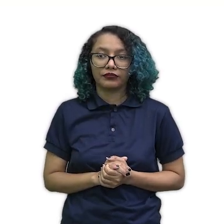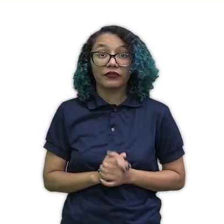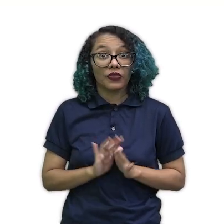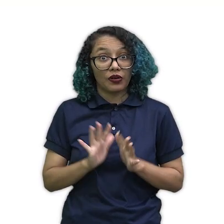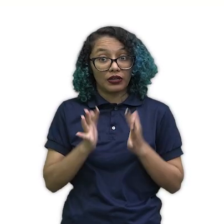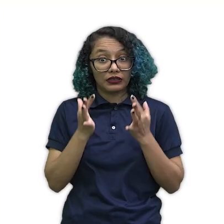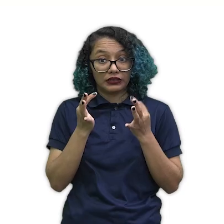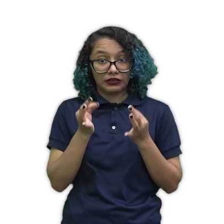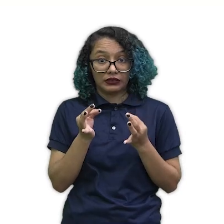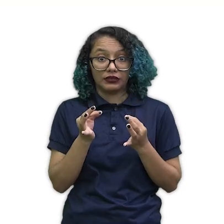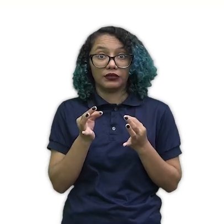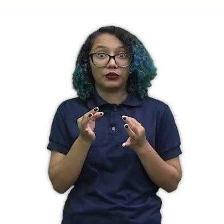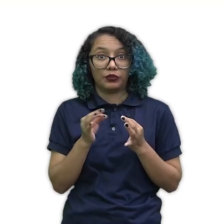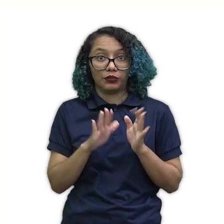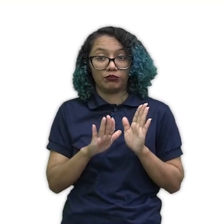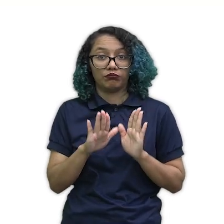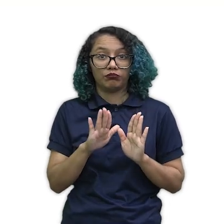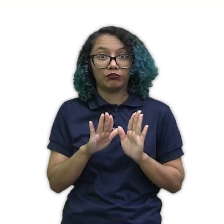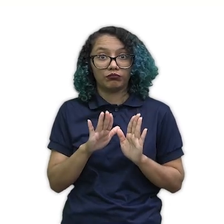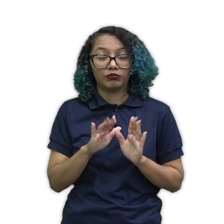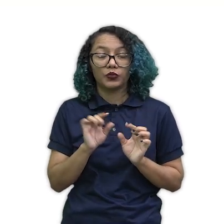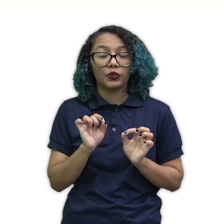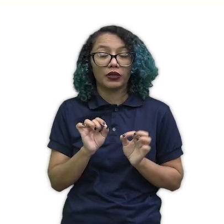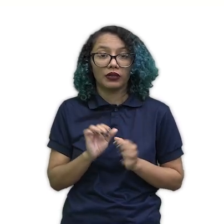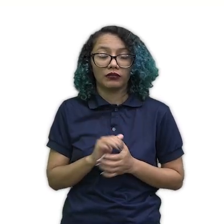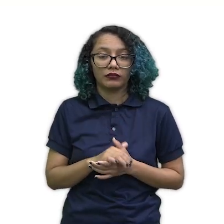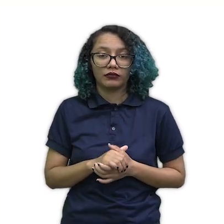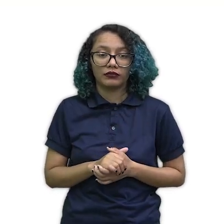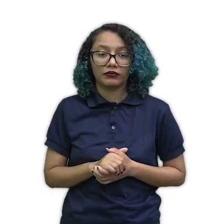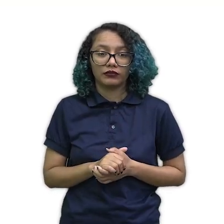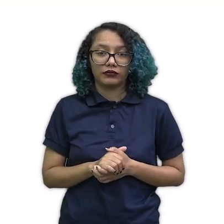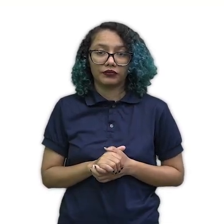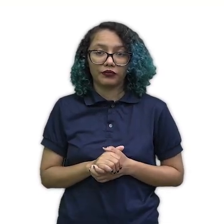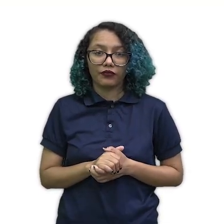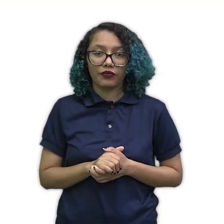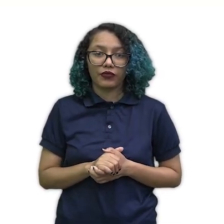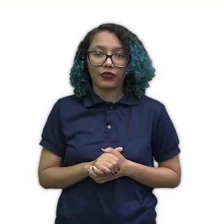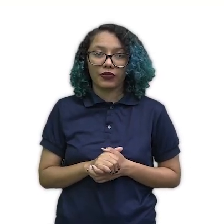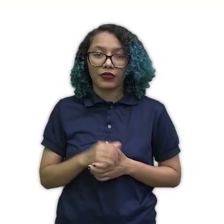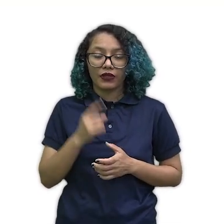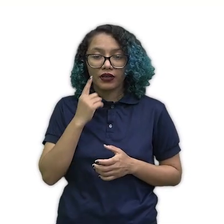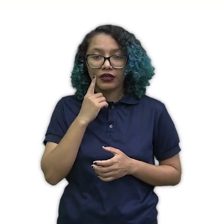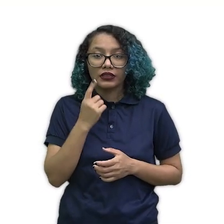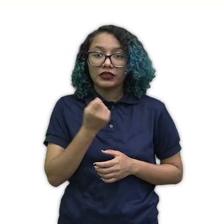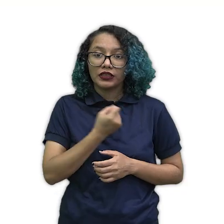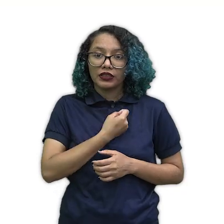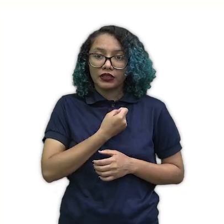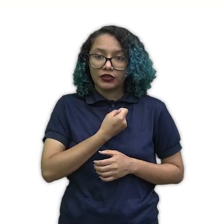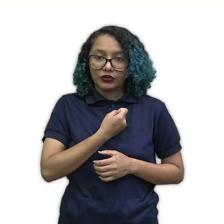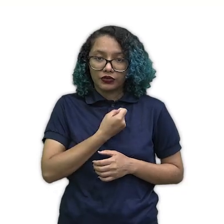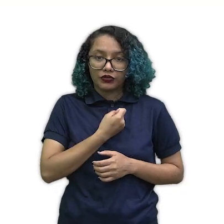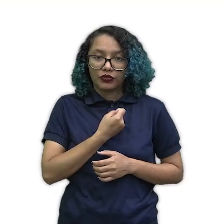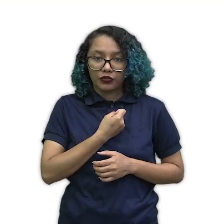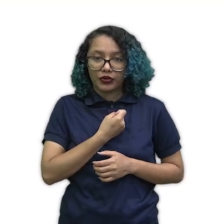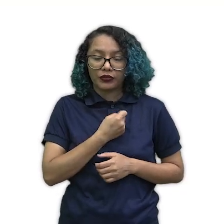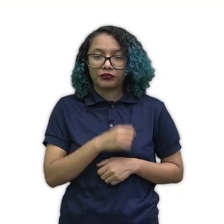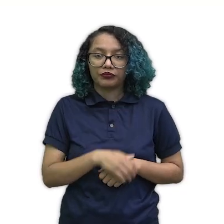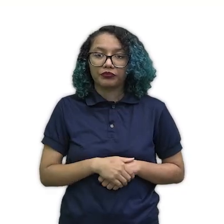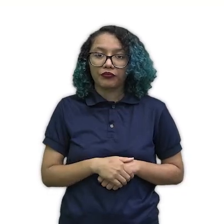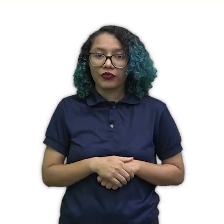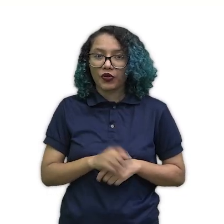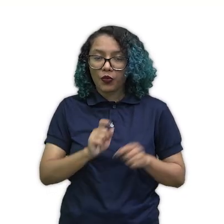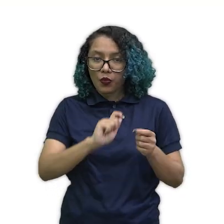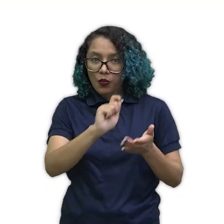atenção, muito cuidado aqui, tá? Esse conjunto que eu escrevi foi uma coincidência com a mediana, tá